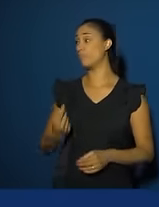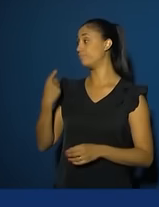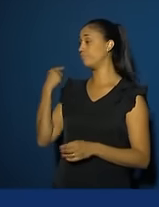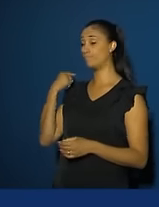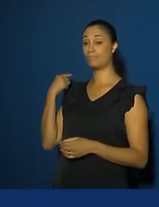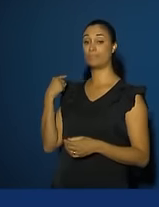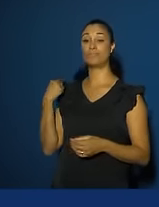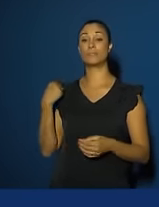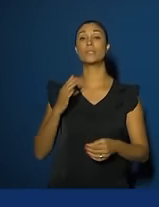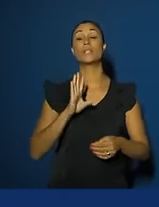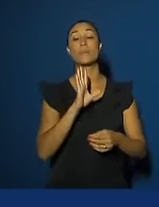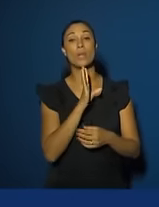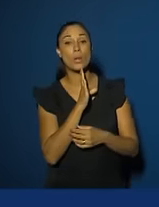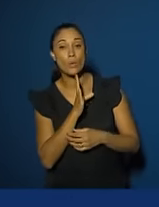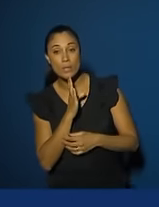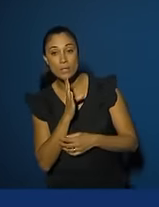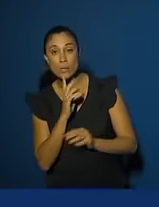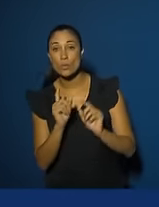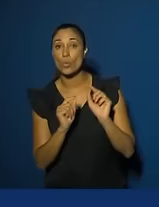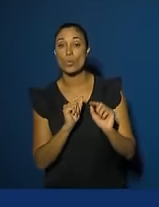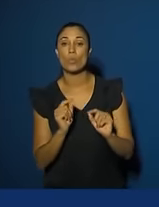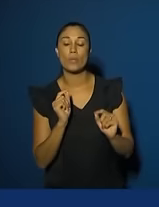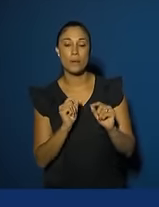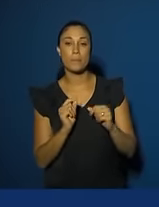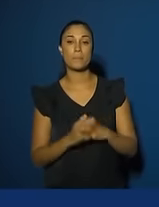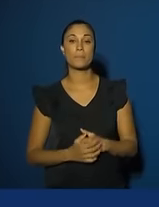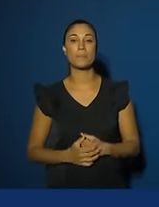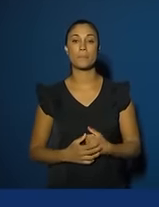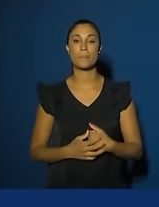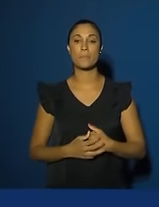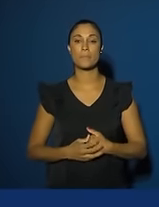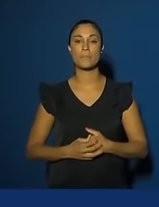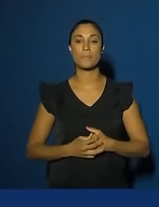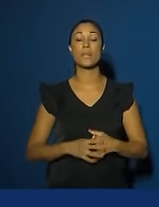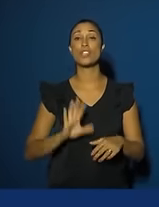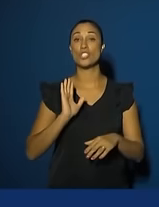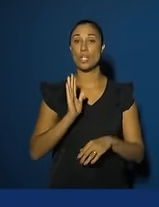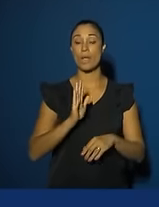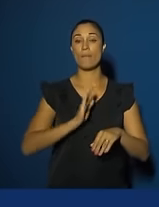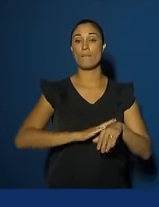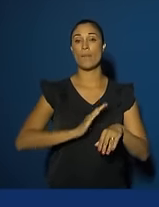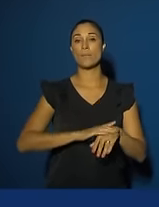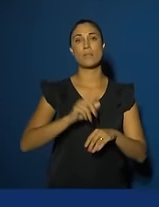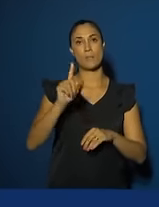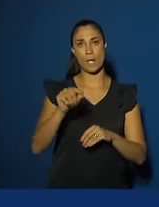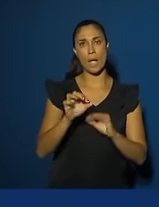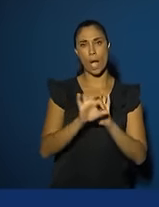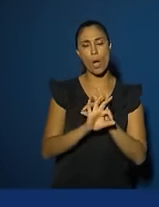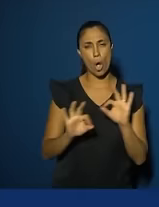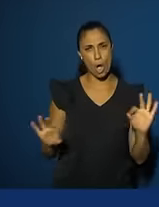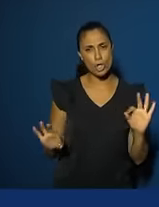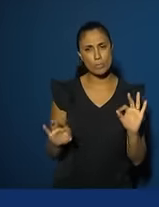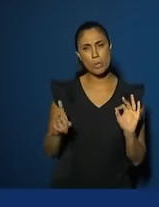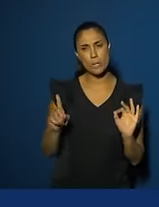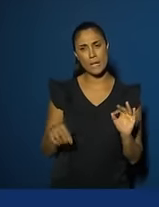e reconhecido reconhecido por quem eh editou a medida de que aquilo foi uma coisa que deveria ser